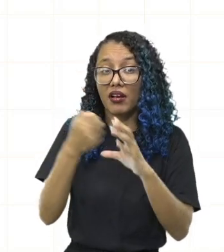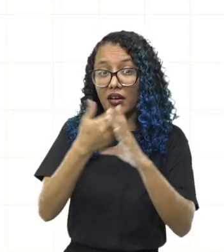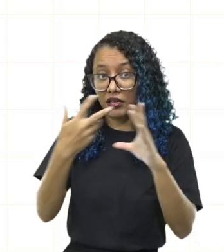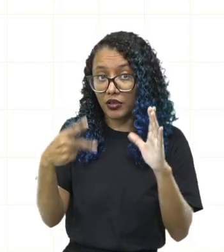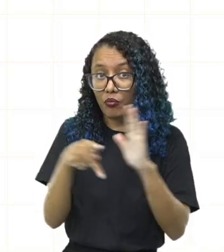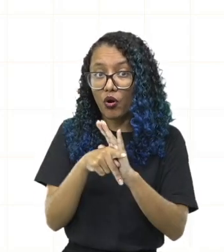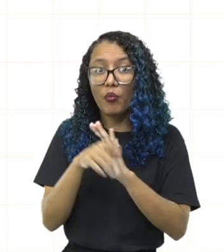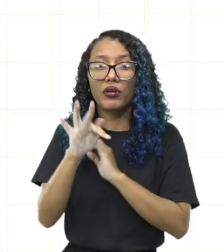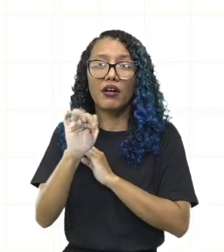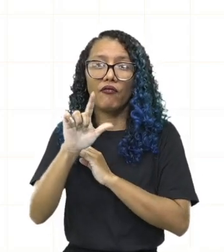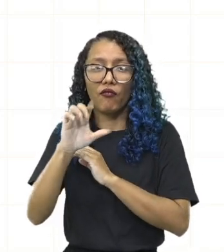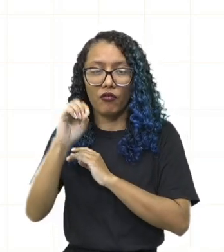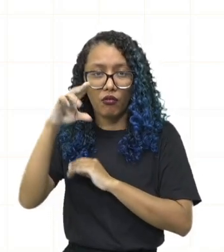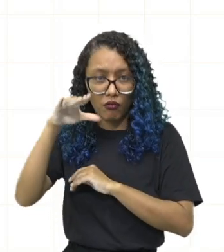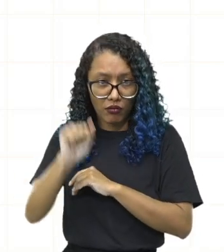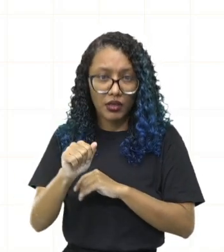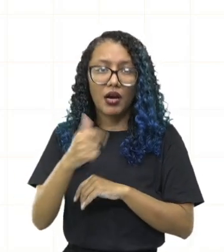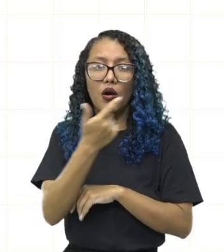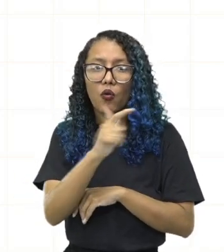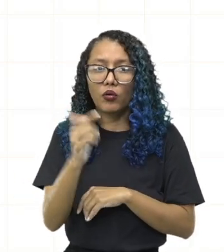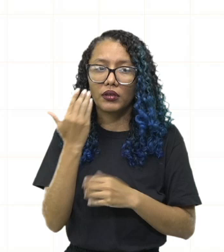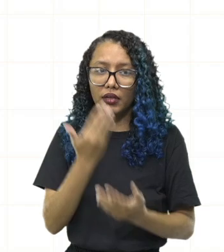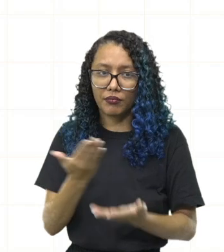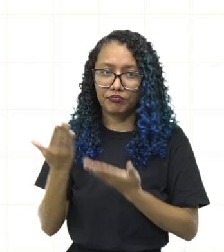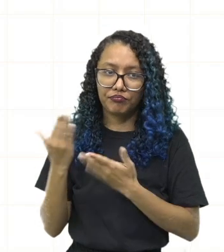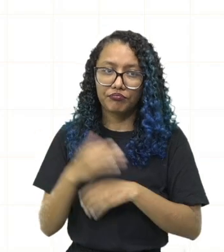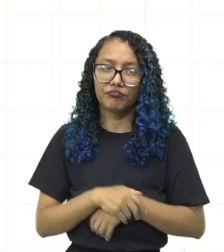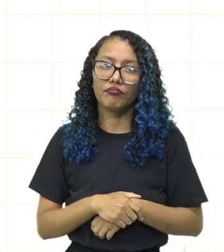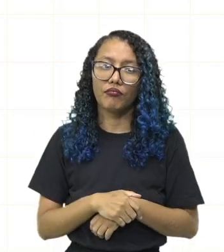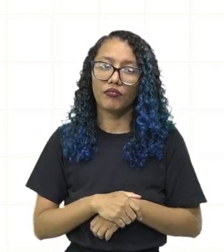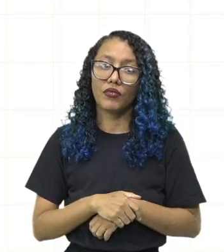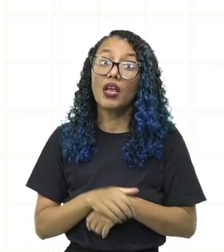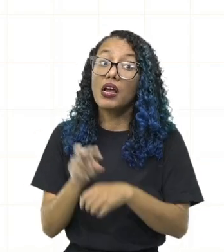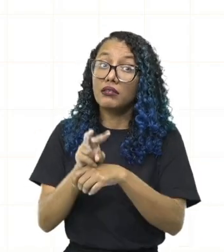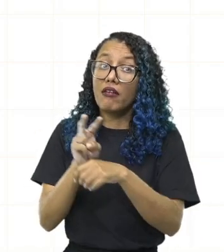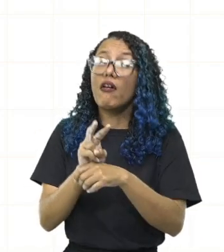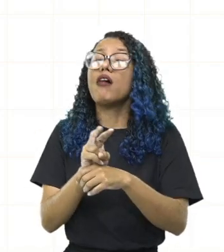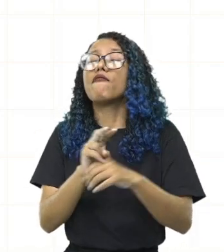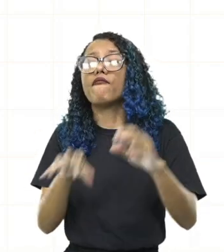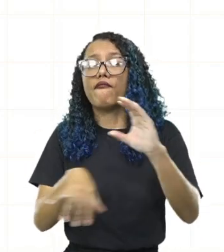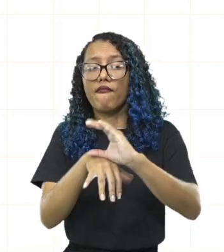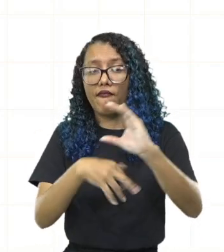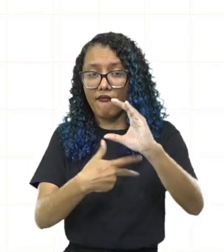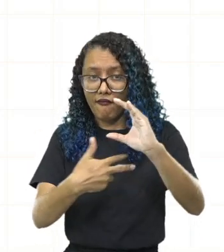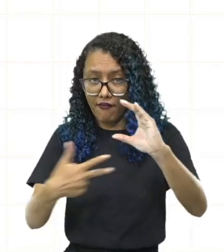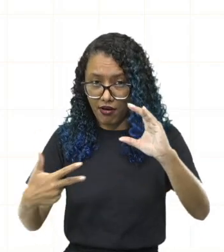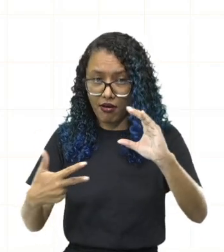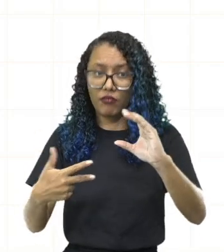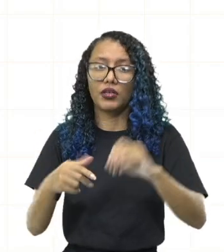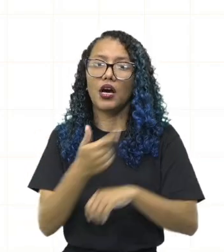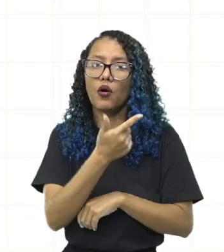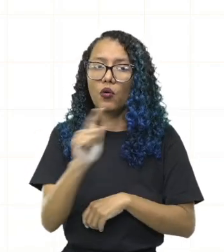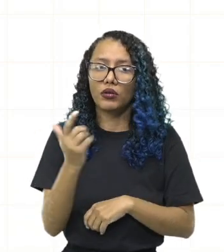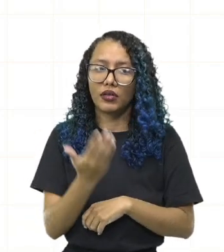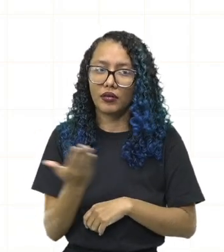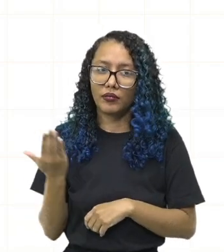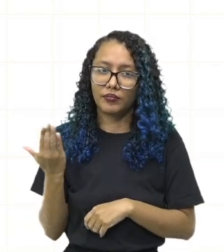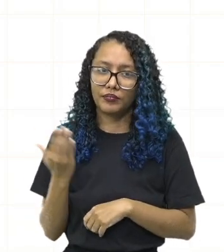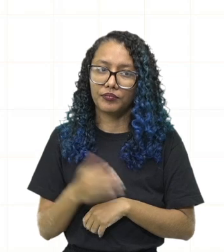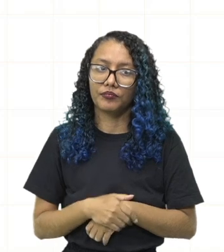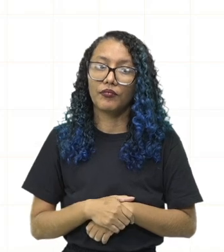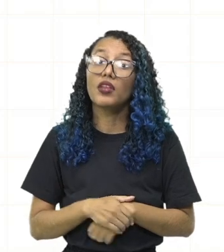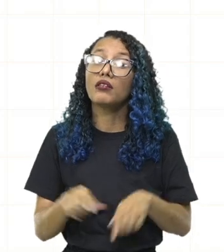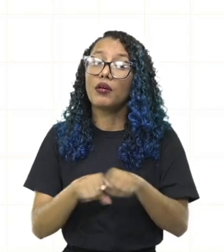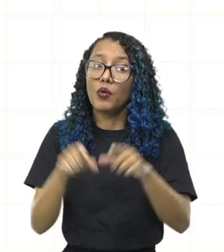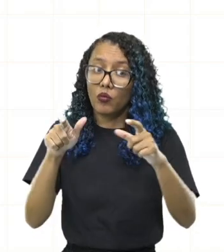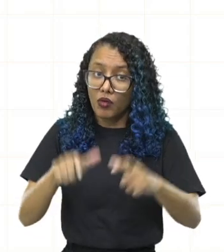também aqui a categoria reserva de fauna, tá bom? Temos a reserva de